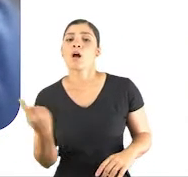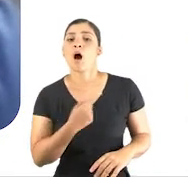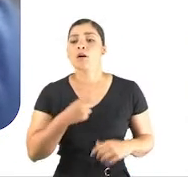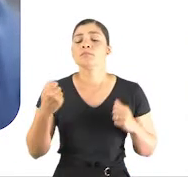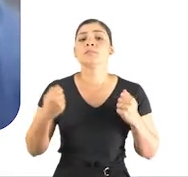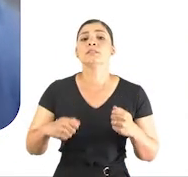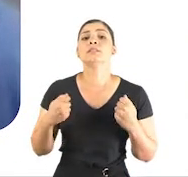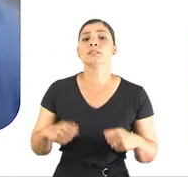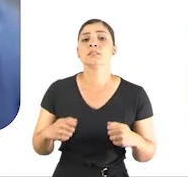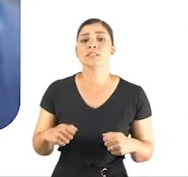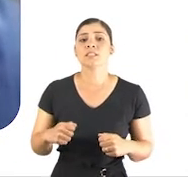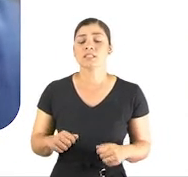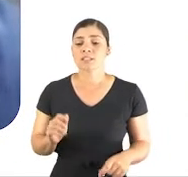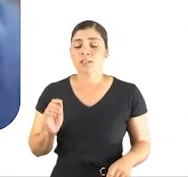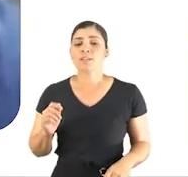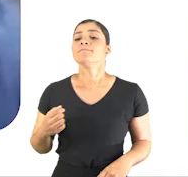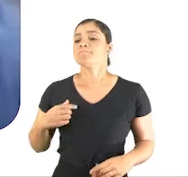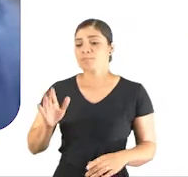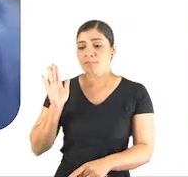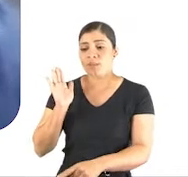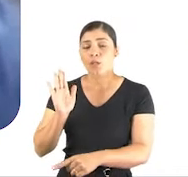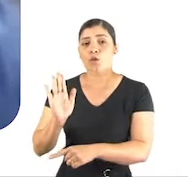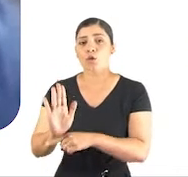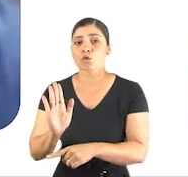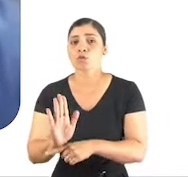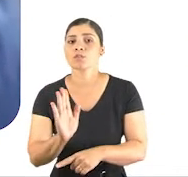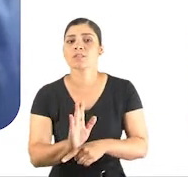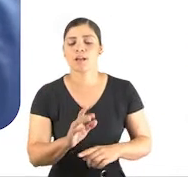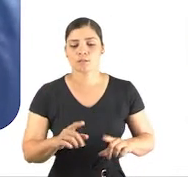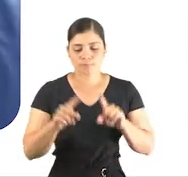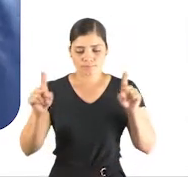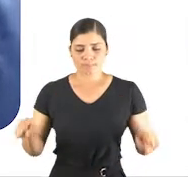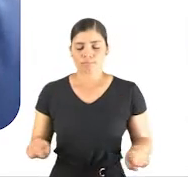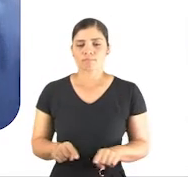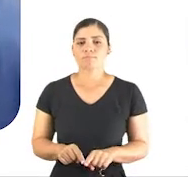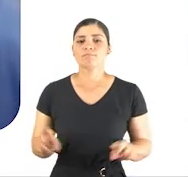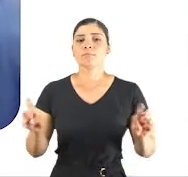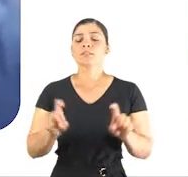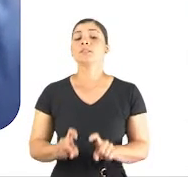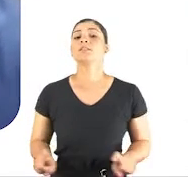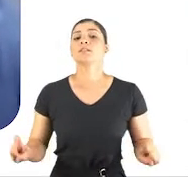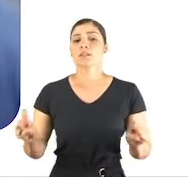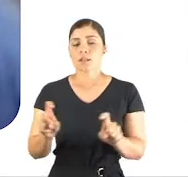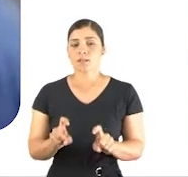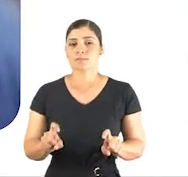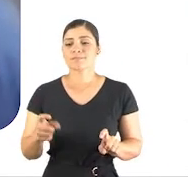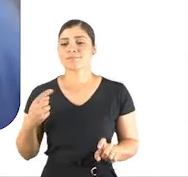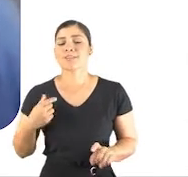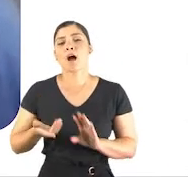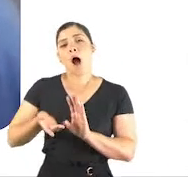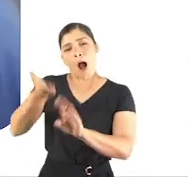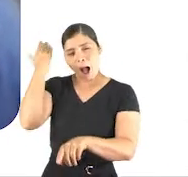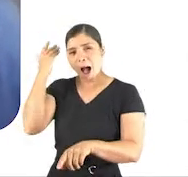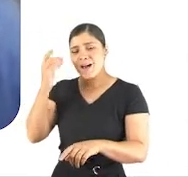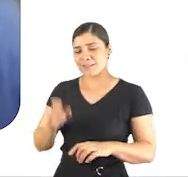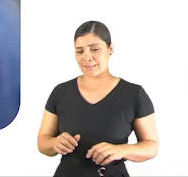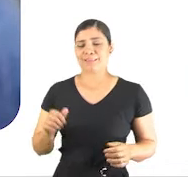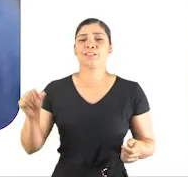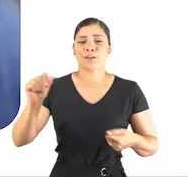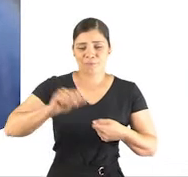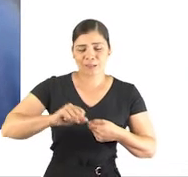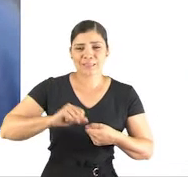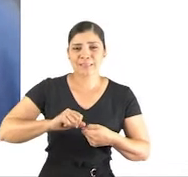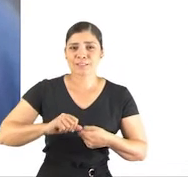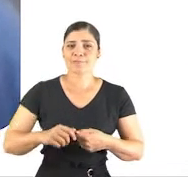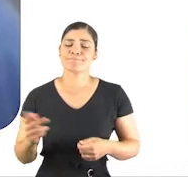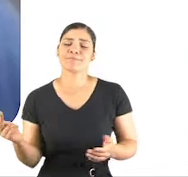continue baixando aí nossos índices de follow-up, porque do método tradicional que a gente estava fazendo, bem muito